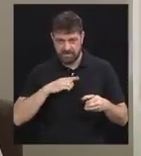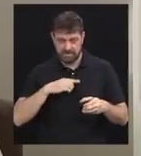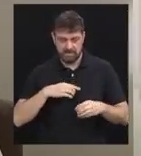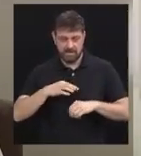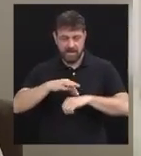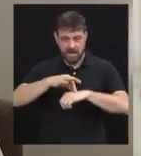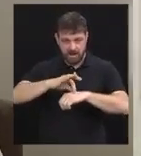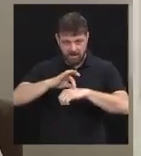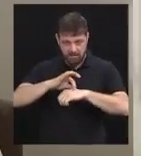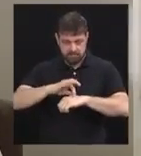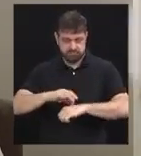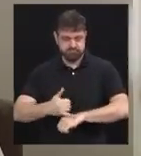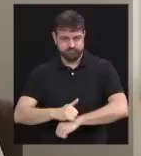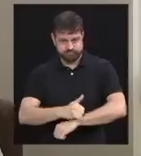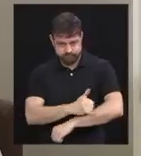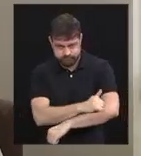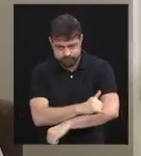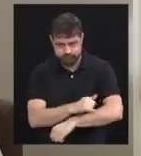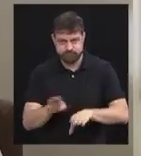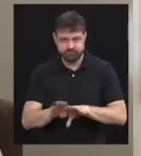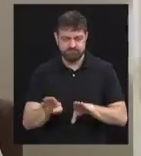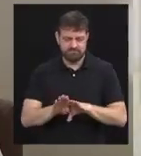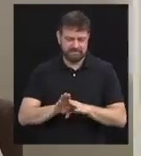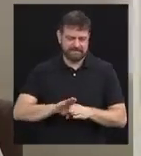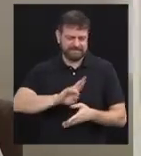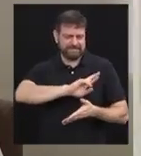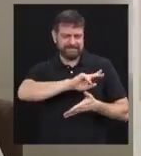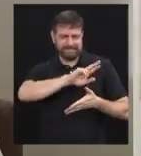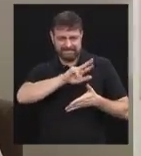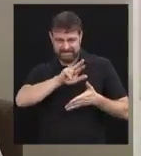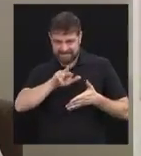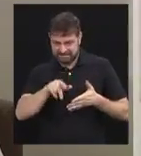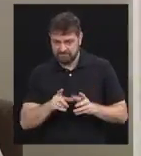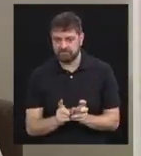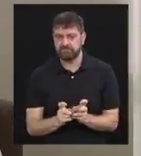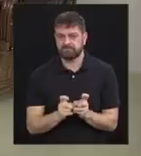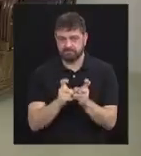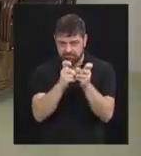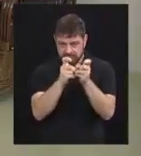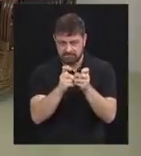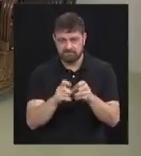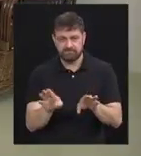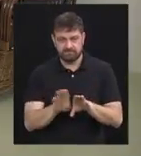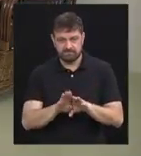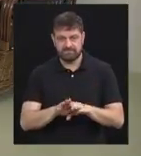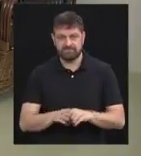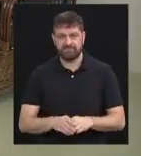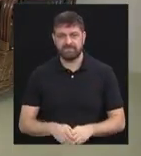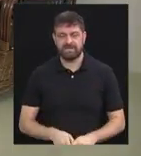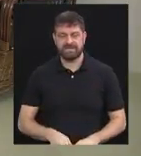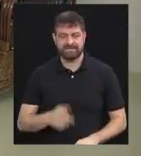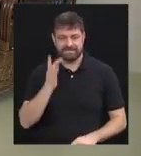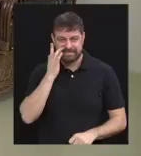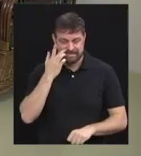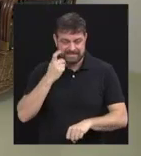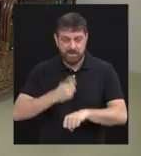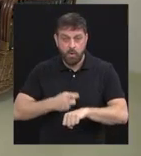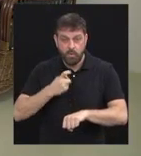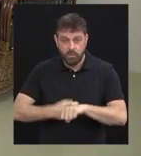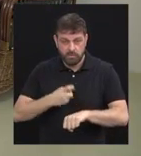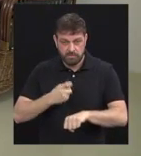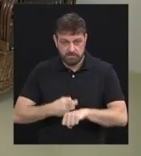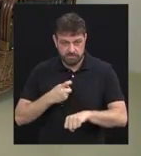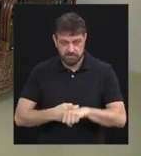de sustentação, a gordura, então nós temos lipossarcoma, os músculos, os ossos são os ossos do